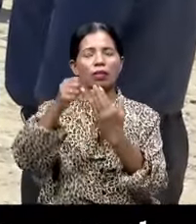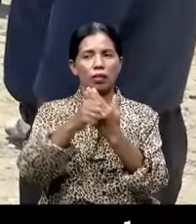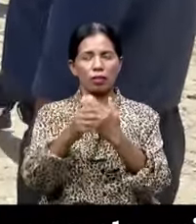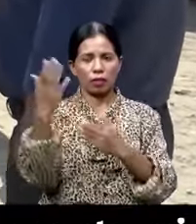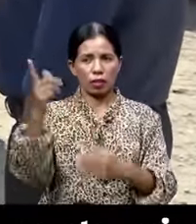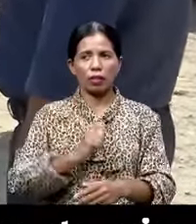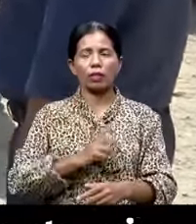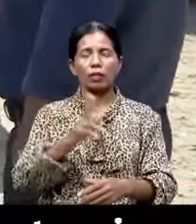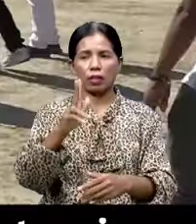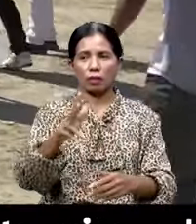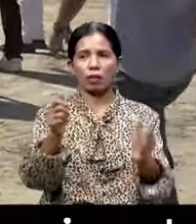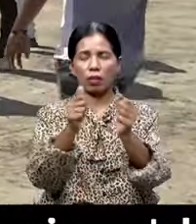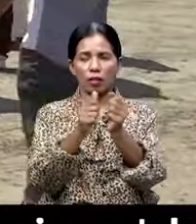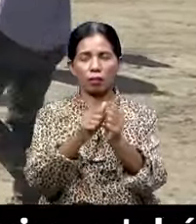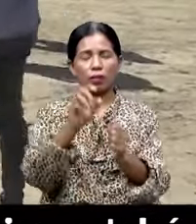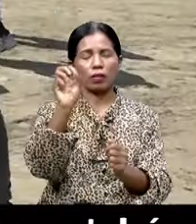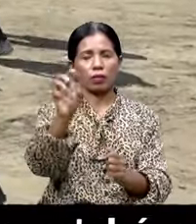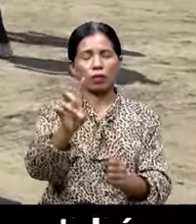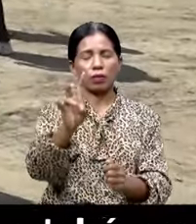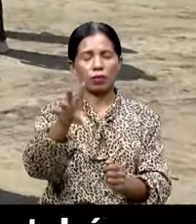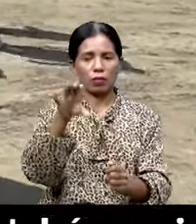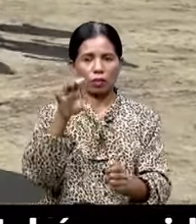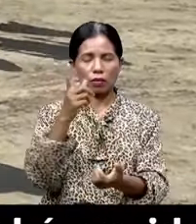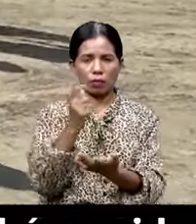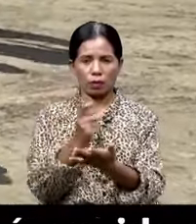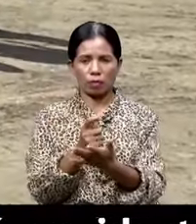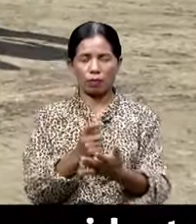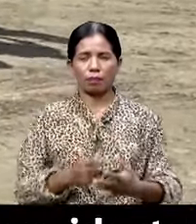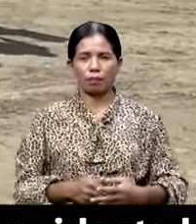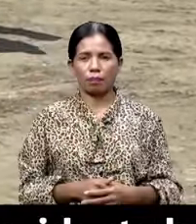tacitolo há muito crihun atusito. A Zina Lola, bendito abadi, amém.